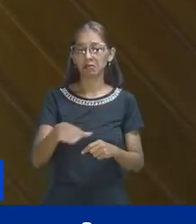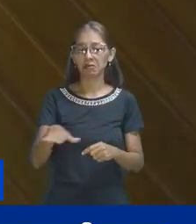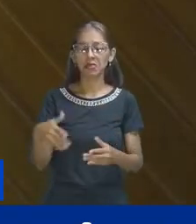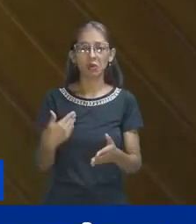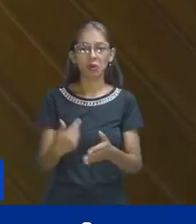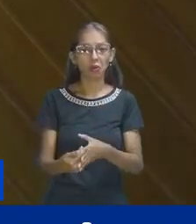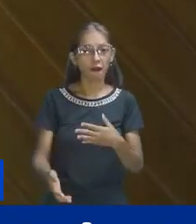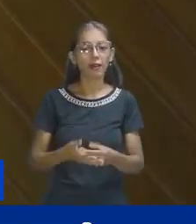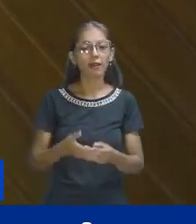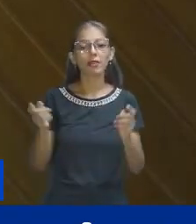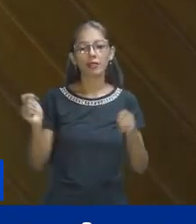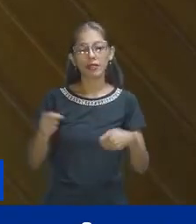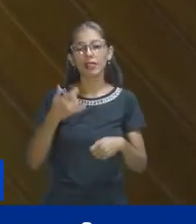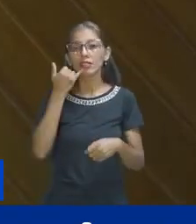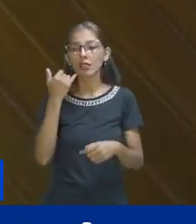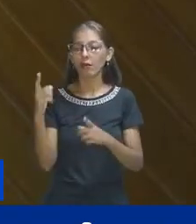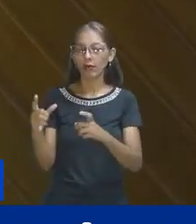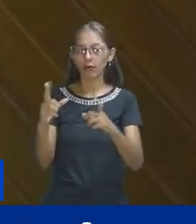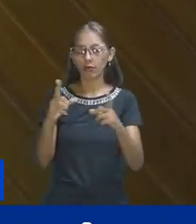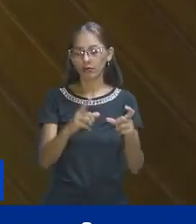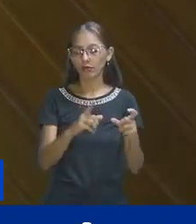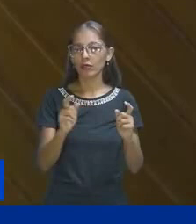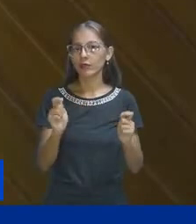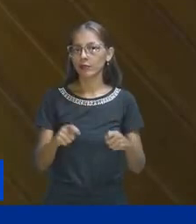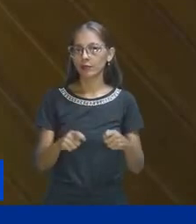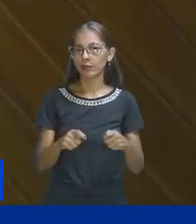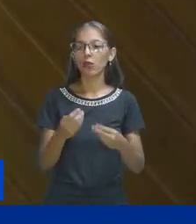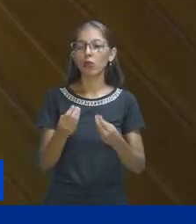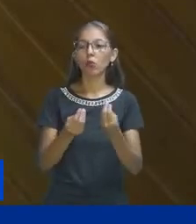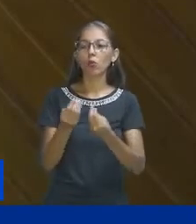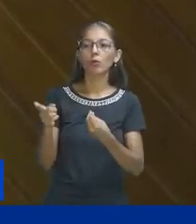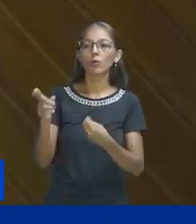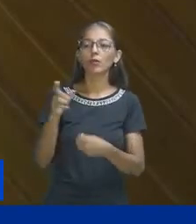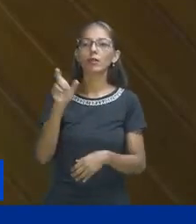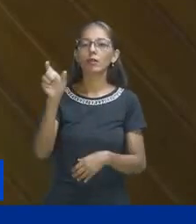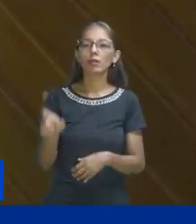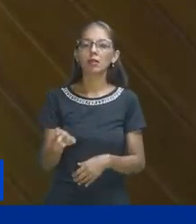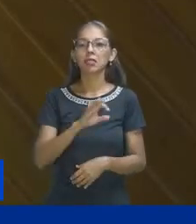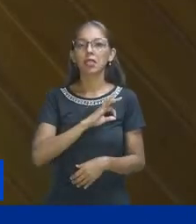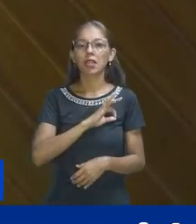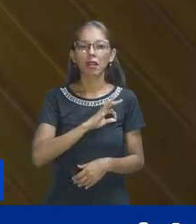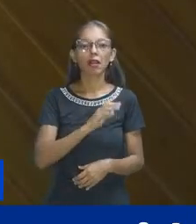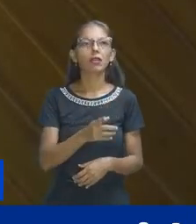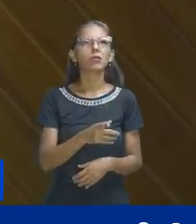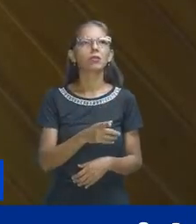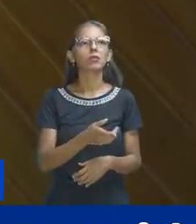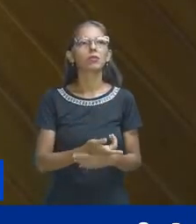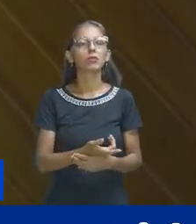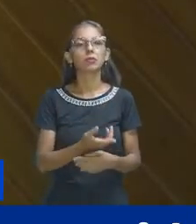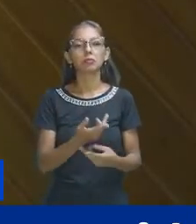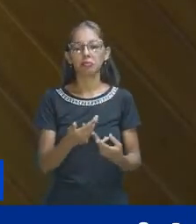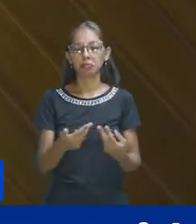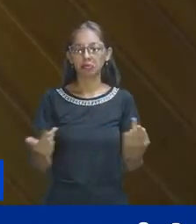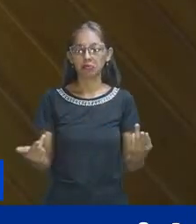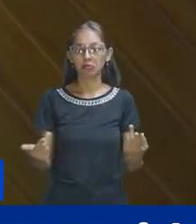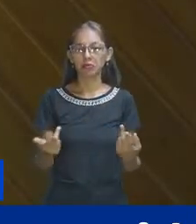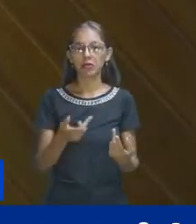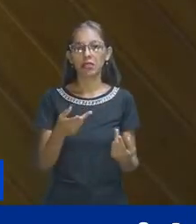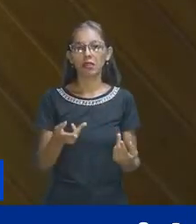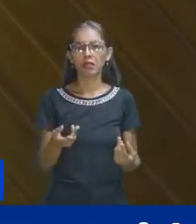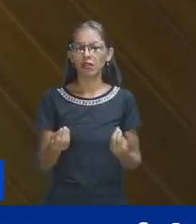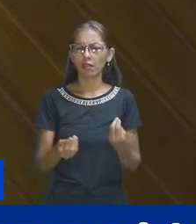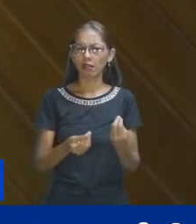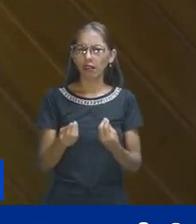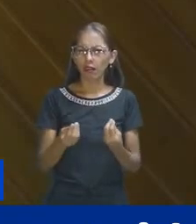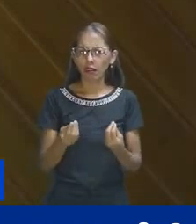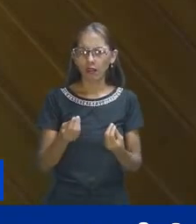de polícia e os agentes que o acompanhavam não conseguiu filmar esses santinhos, não conseguiu fotografar esse elemento